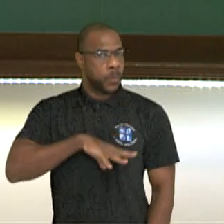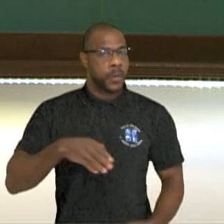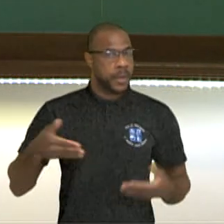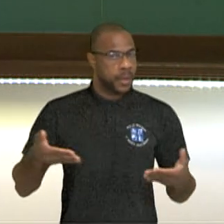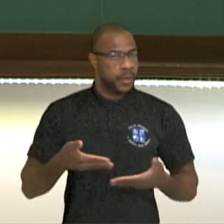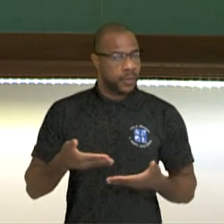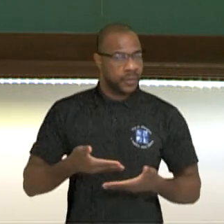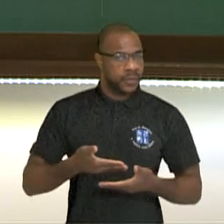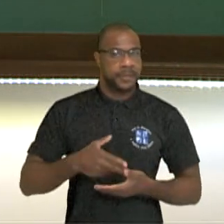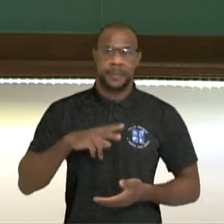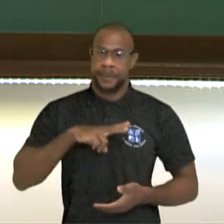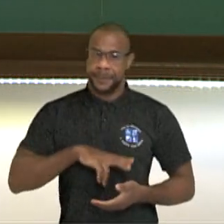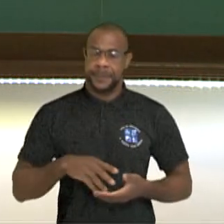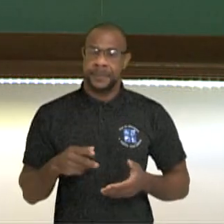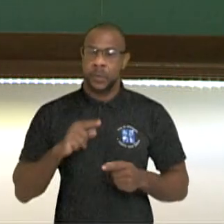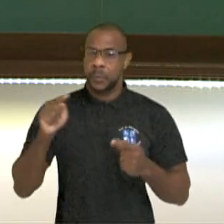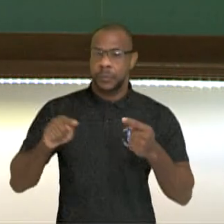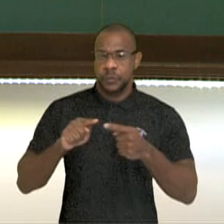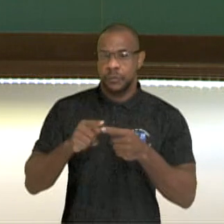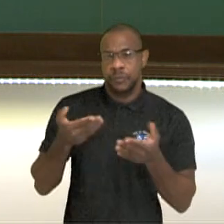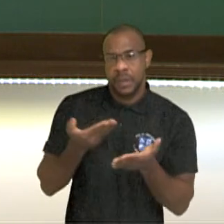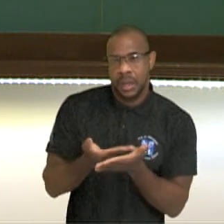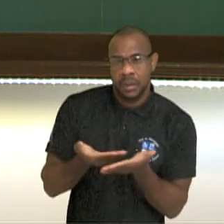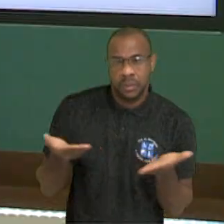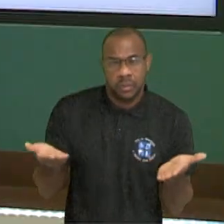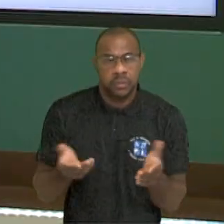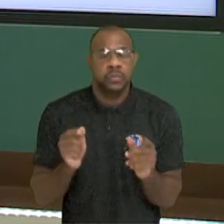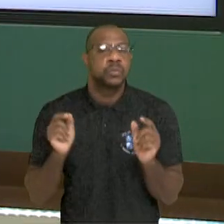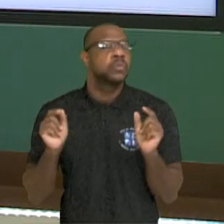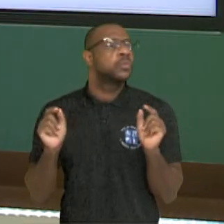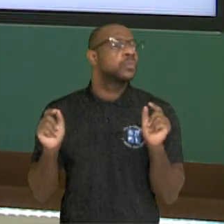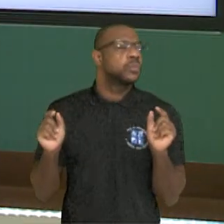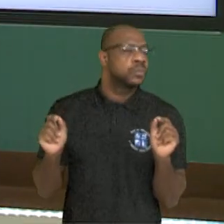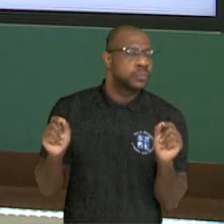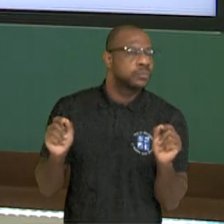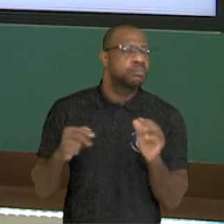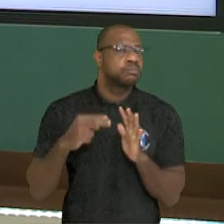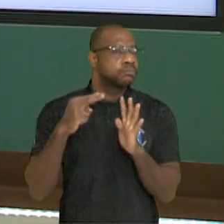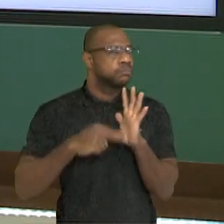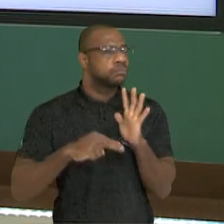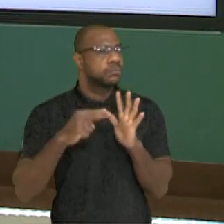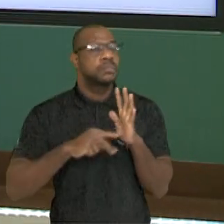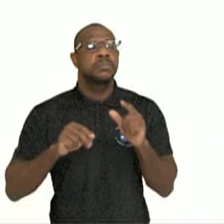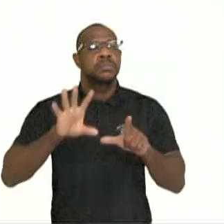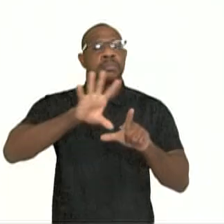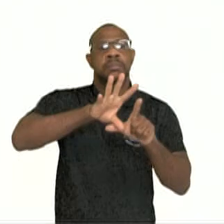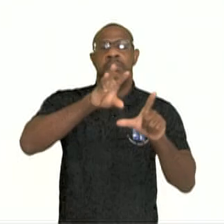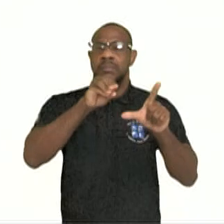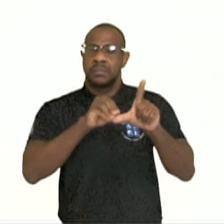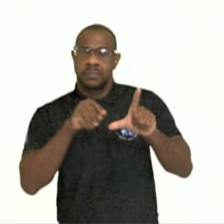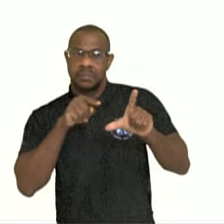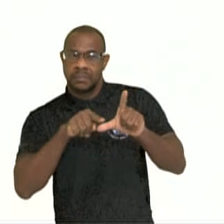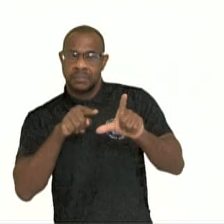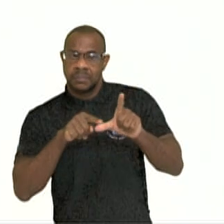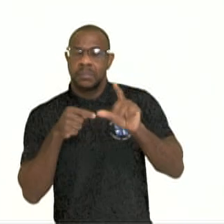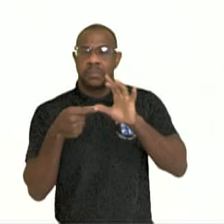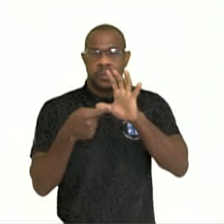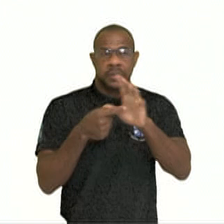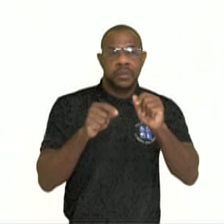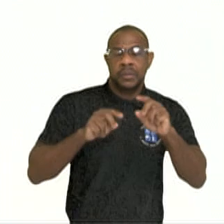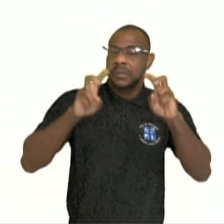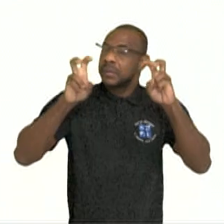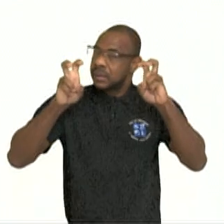objetivos desta aula. Vamos lá. Vamos fazer a leitura de cartoon, identificar o